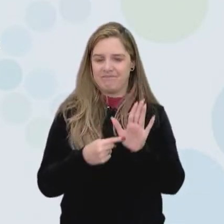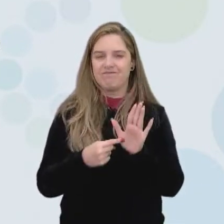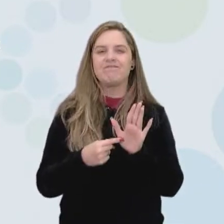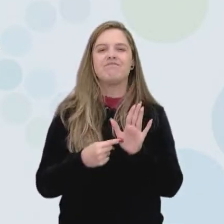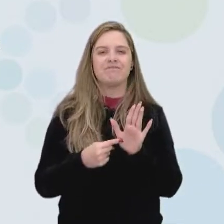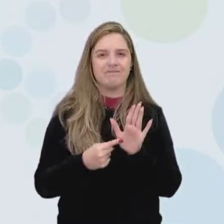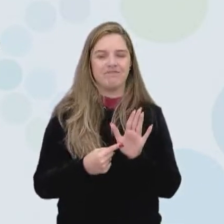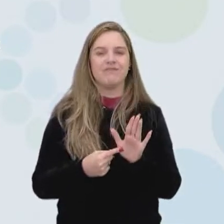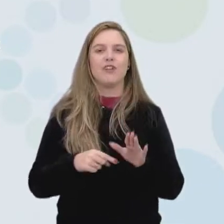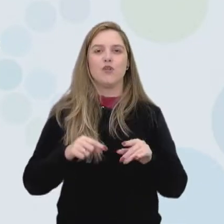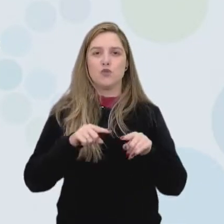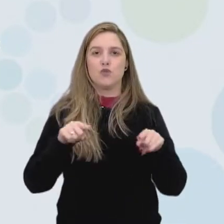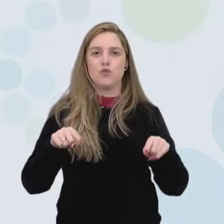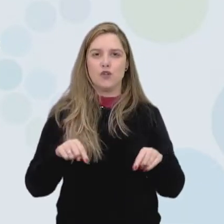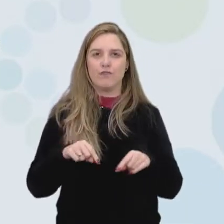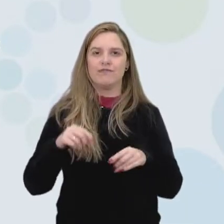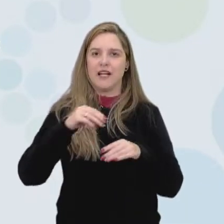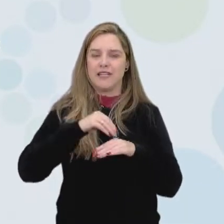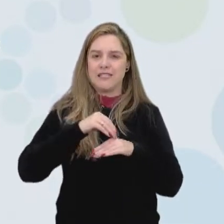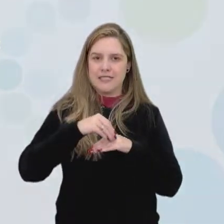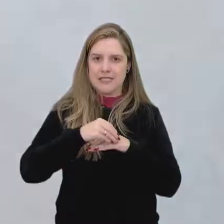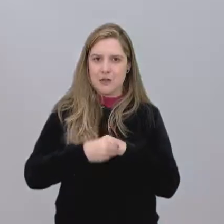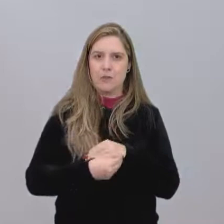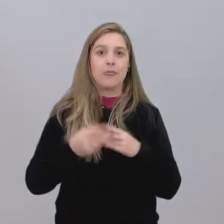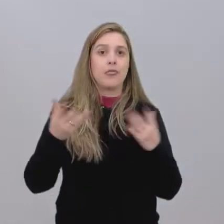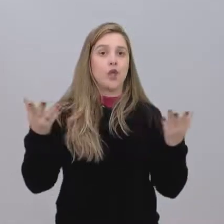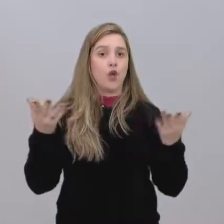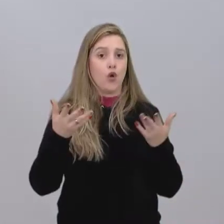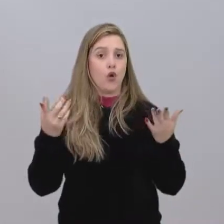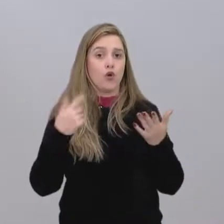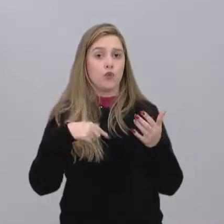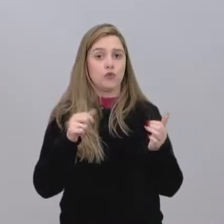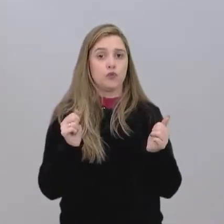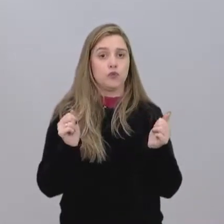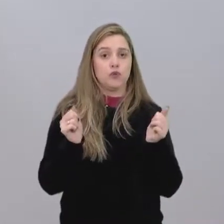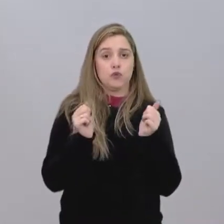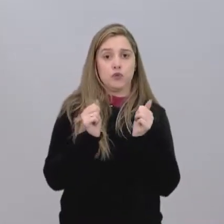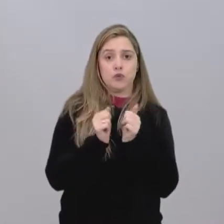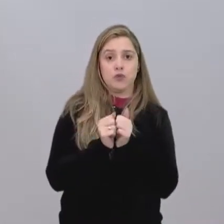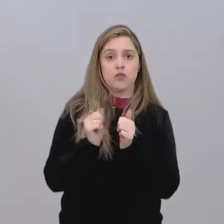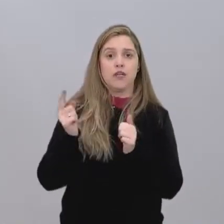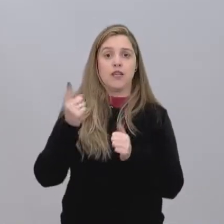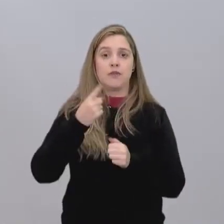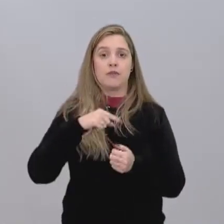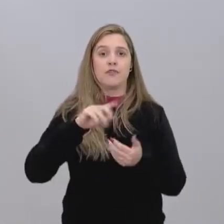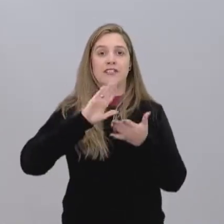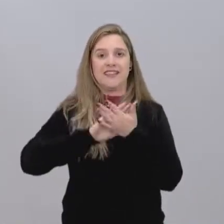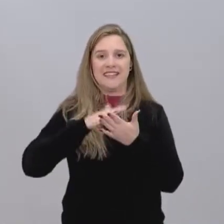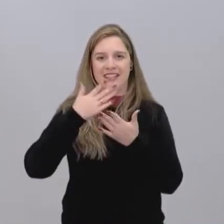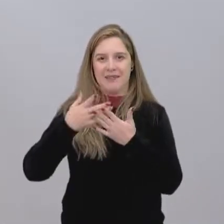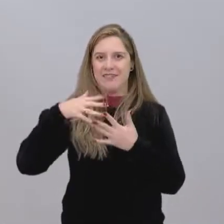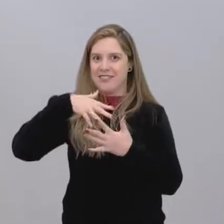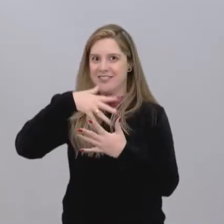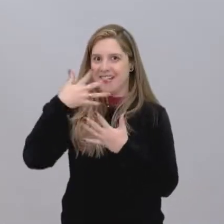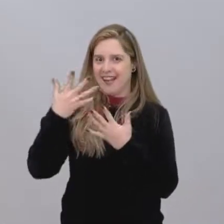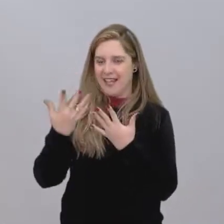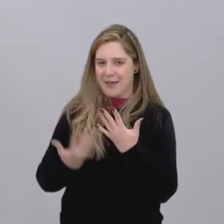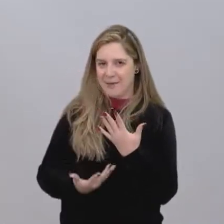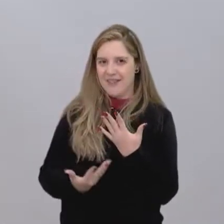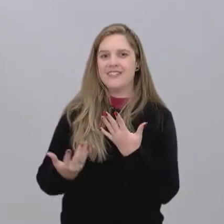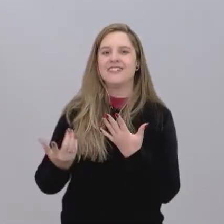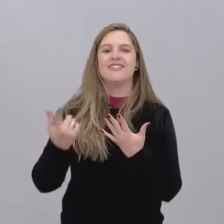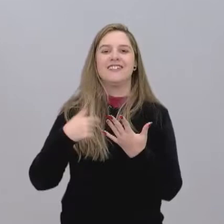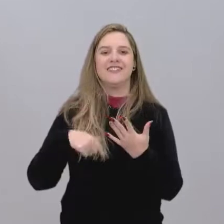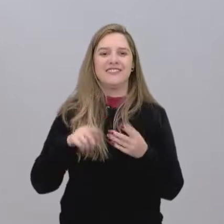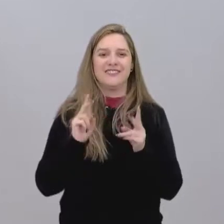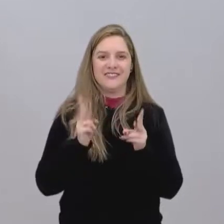à célula. E hoje estou aqui eu com os nossos intérpretes de Libras, as